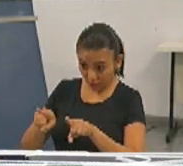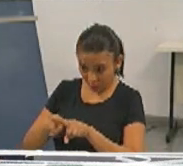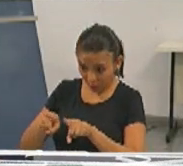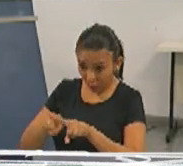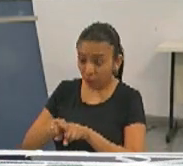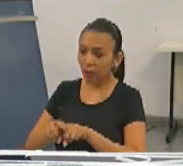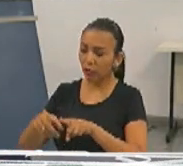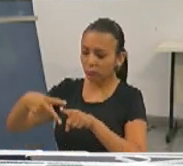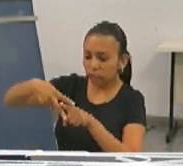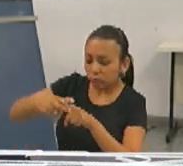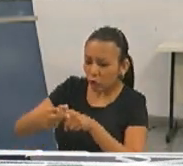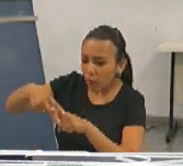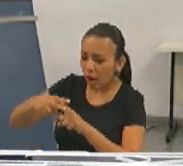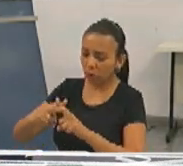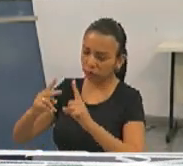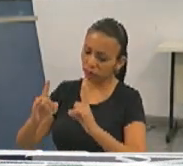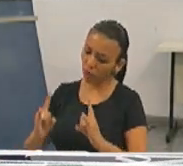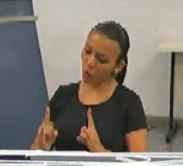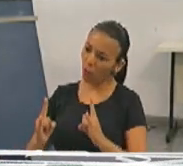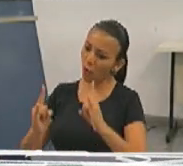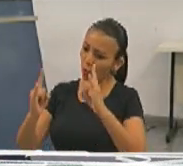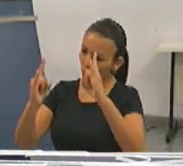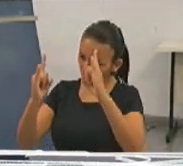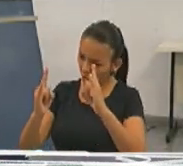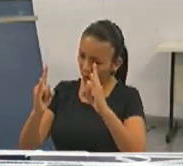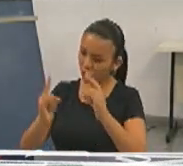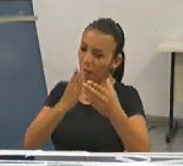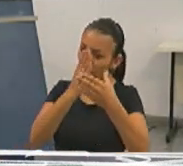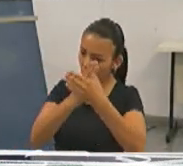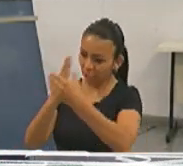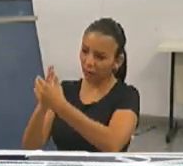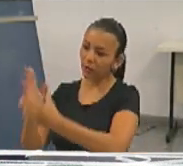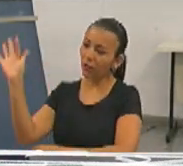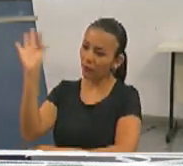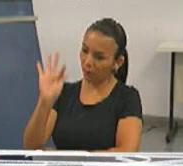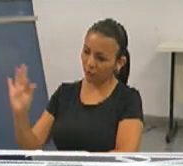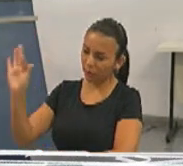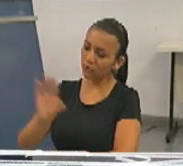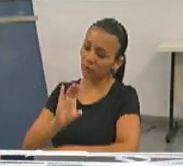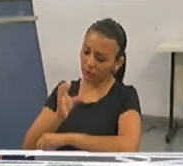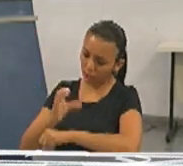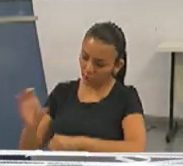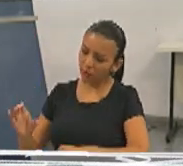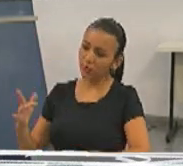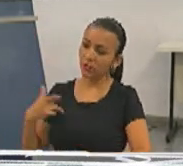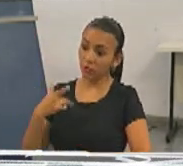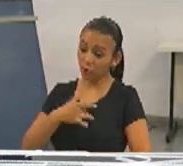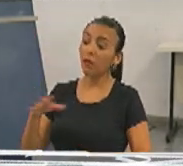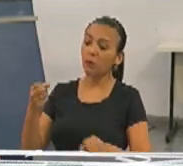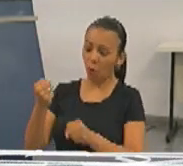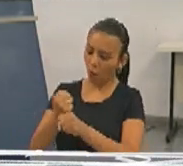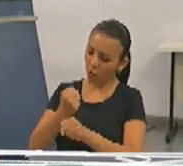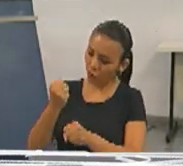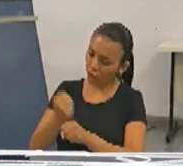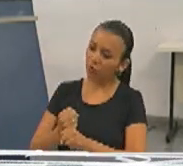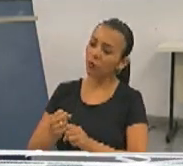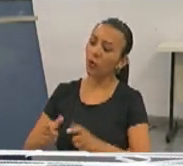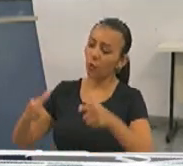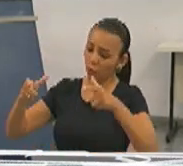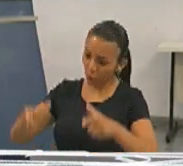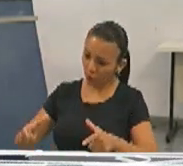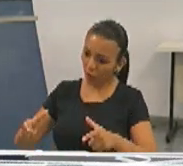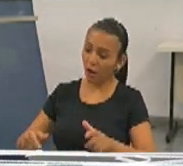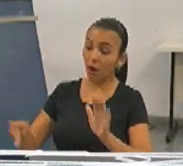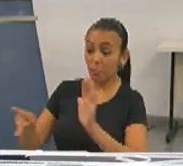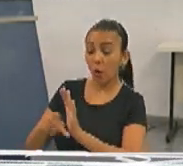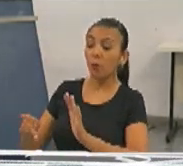da Faculdade de Ciências da Saúde. Construímos a casa da gestante do bebê e da puérpera.